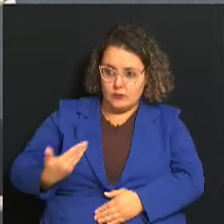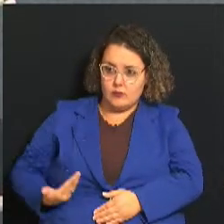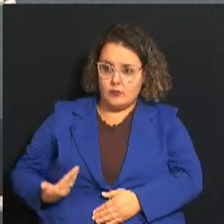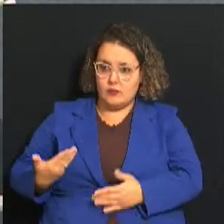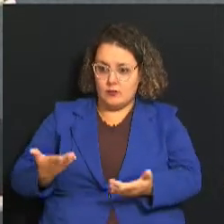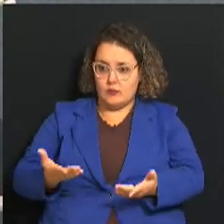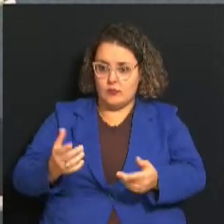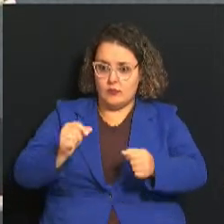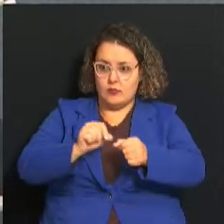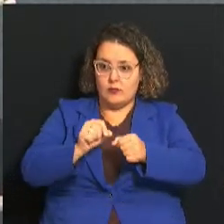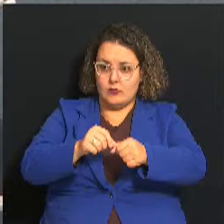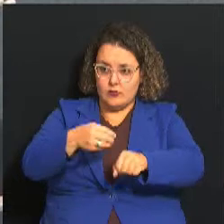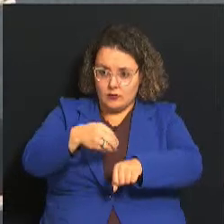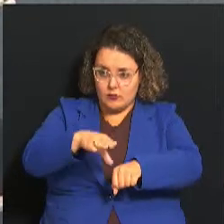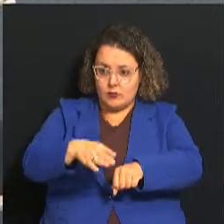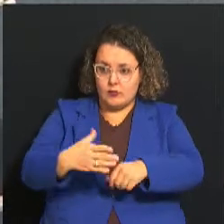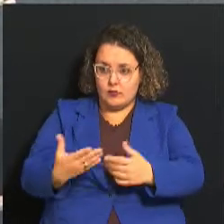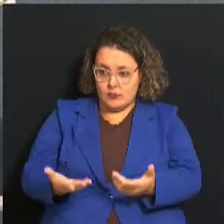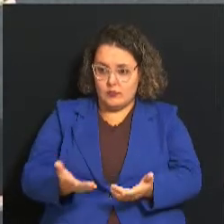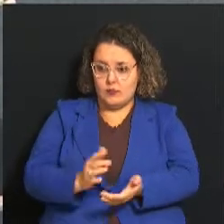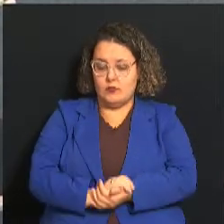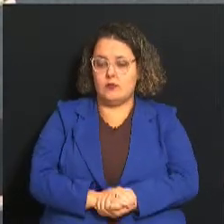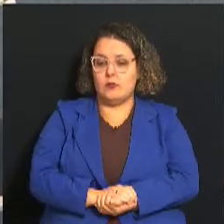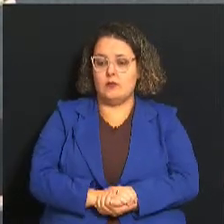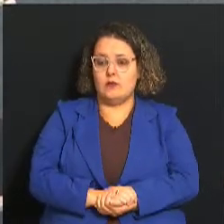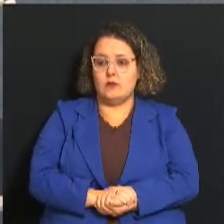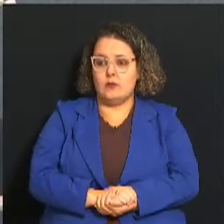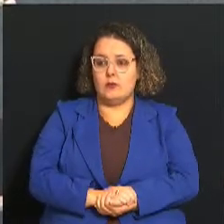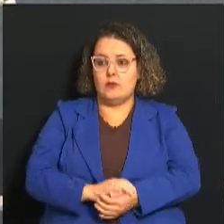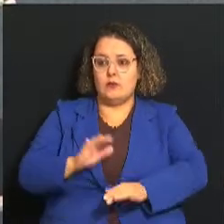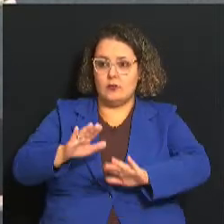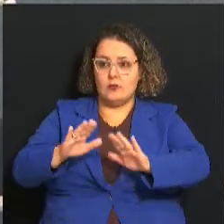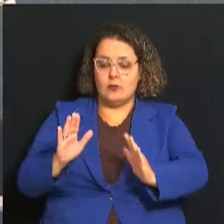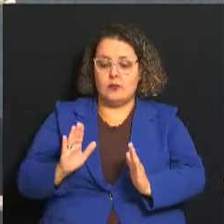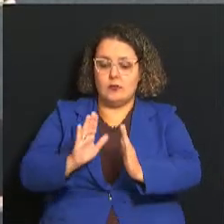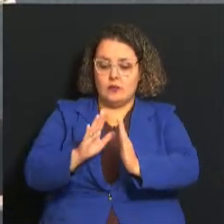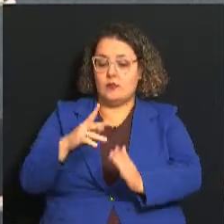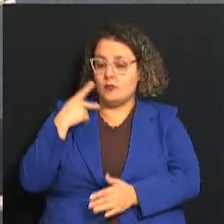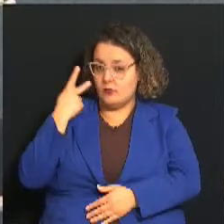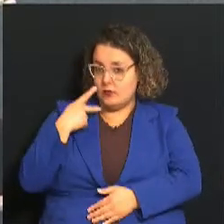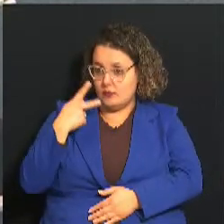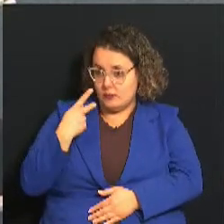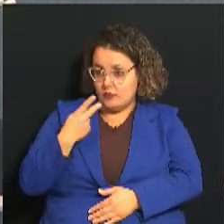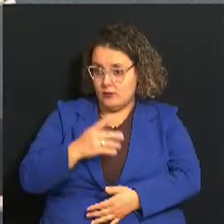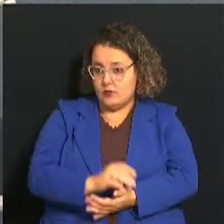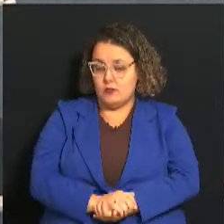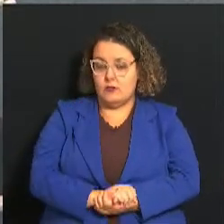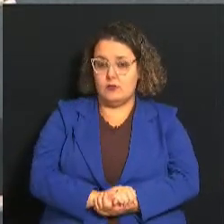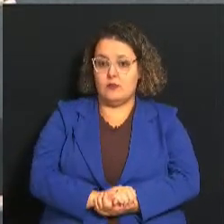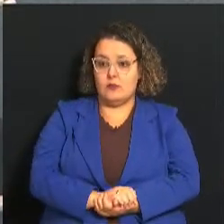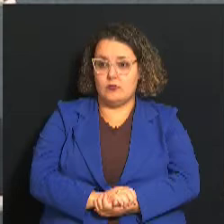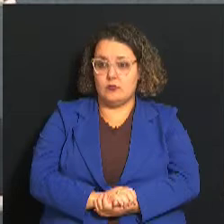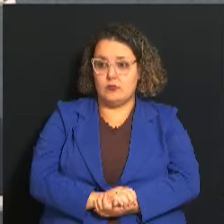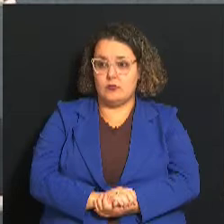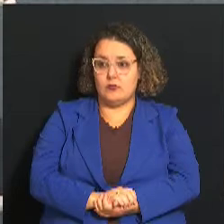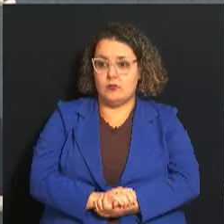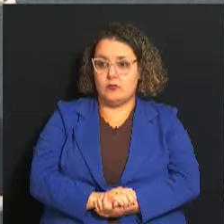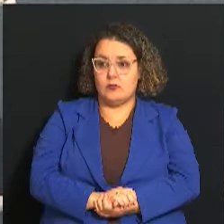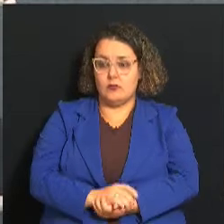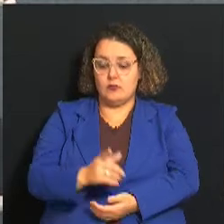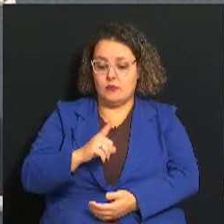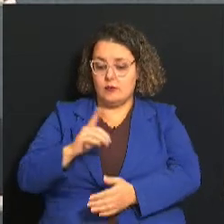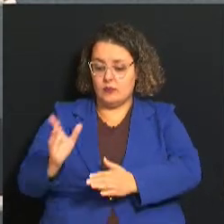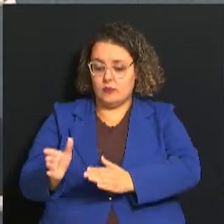os encaminhamentos. Talvez para uma frente parlamentar, que daí já tenha um